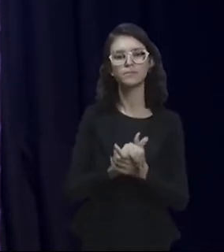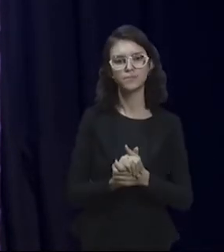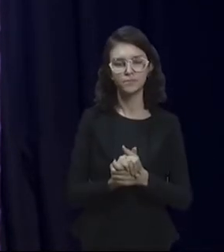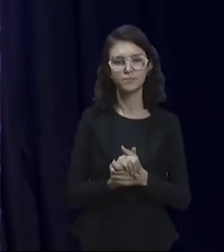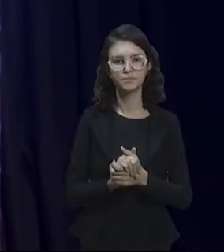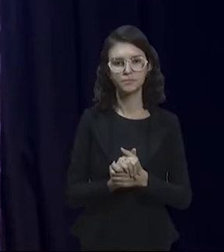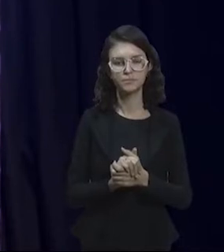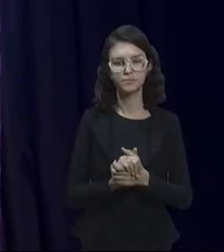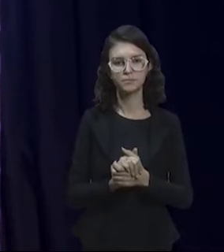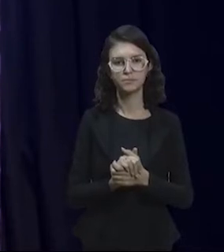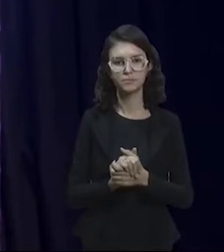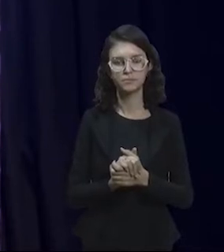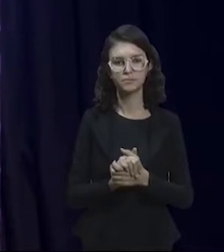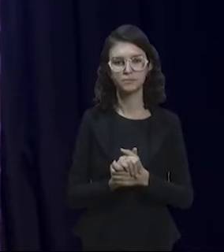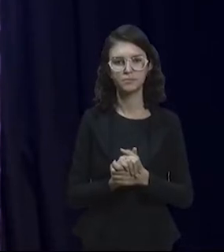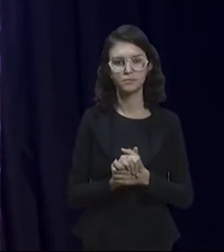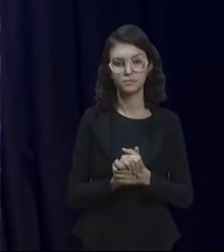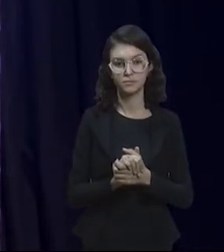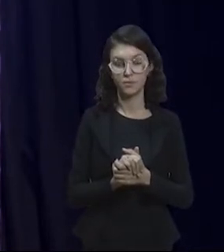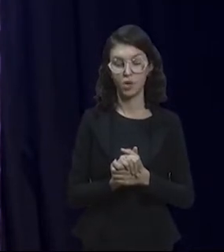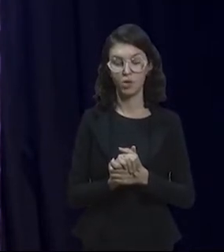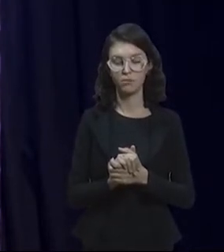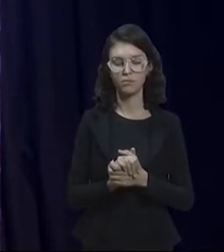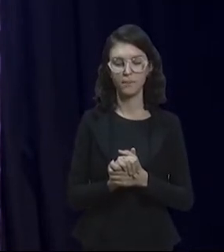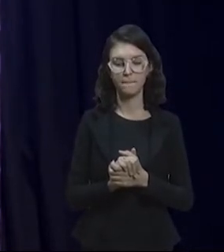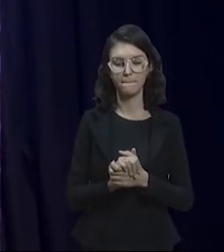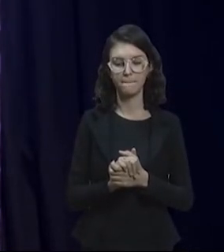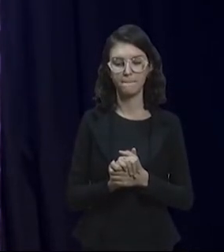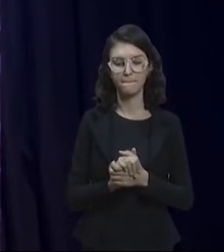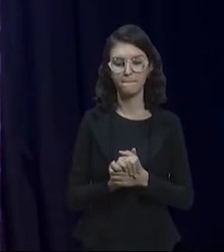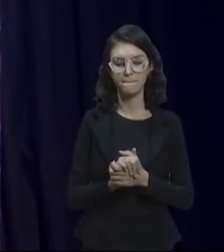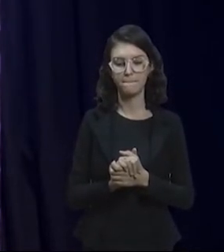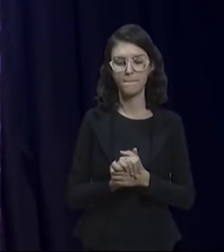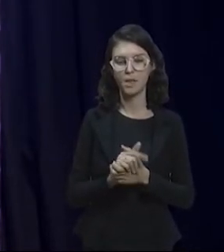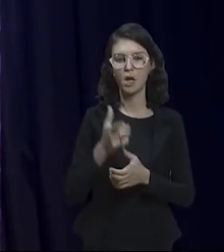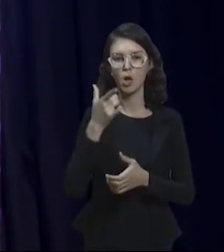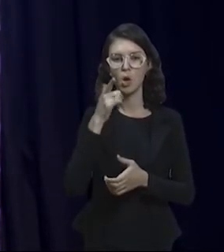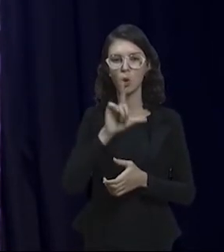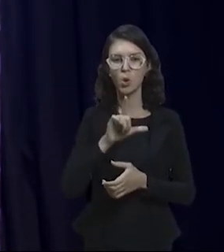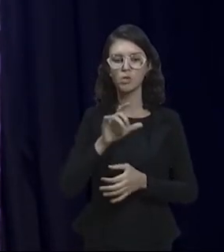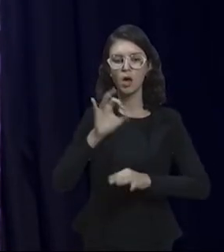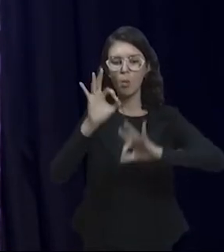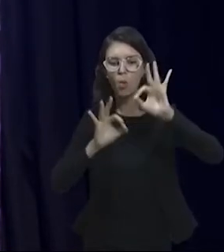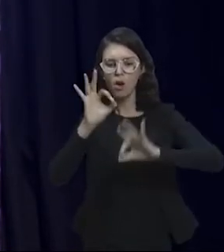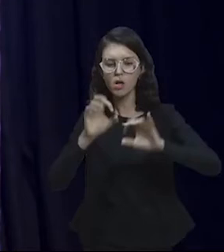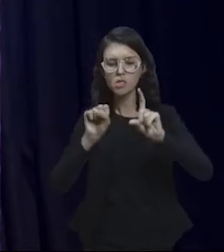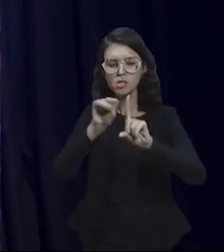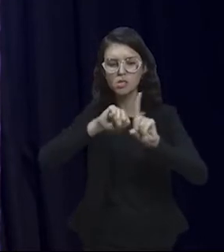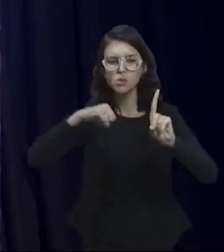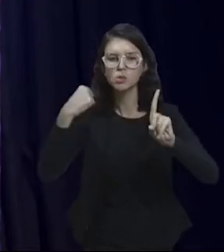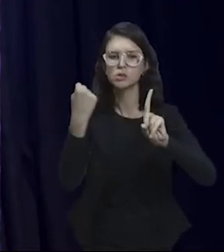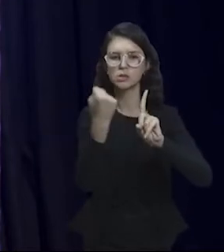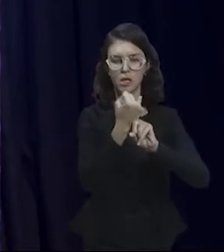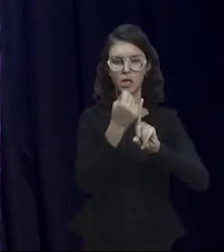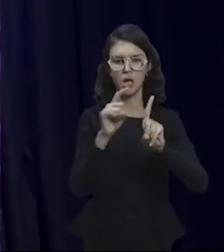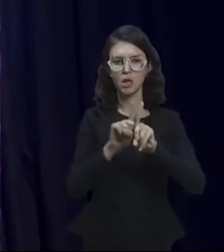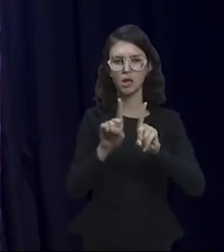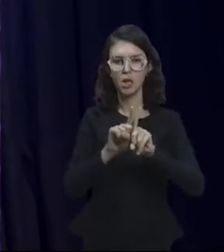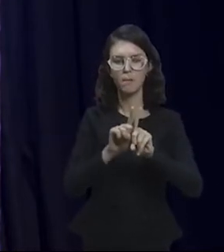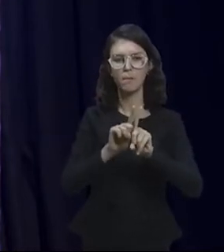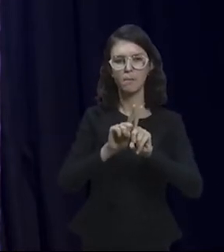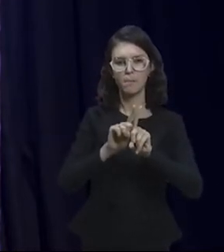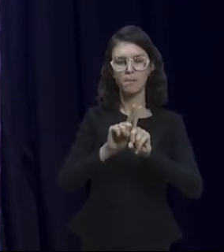que estabelece a média que pacifica a sociedade e que transforma a maioria